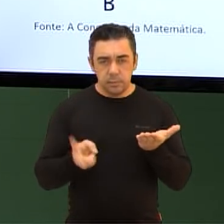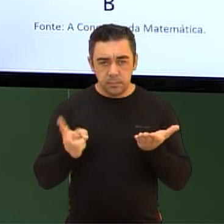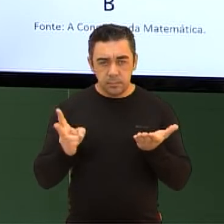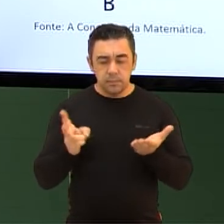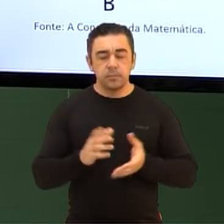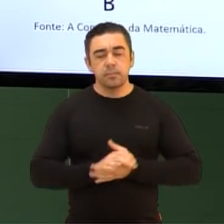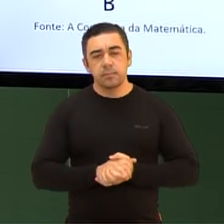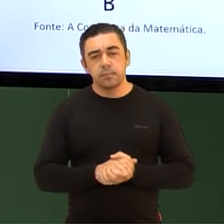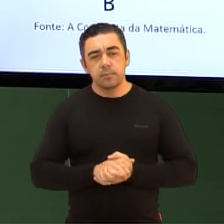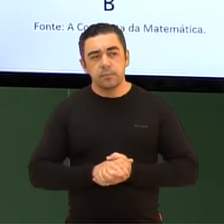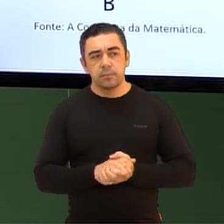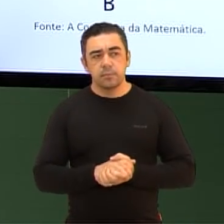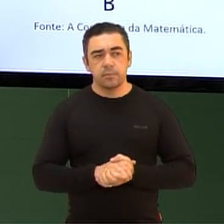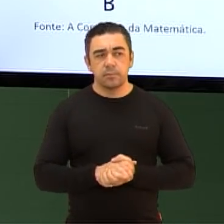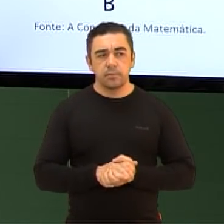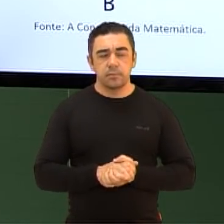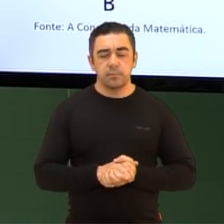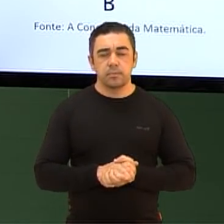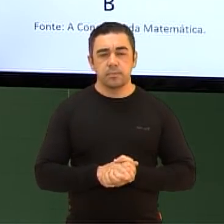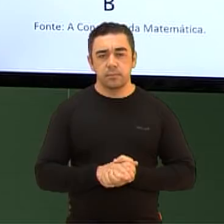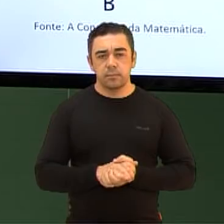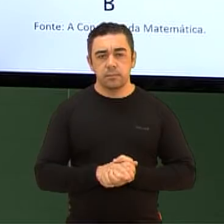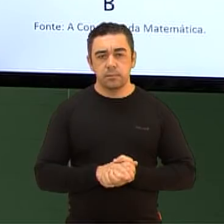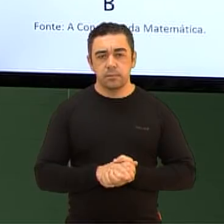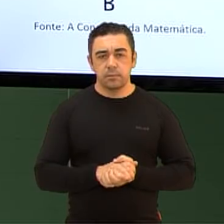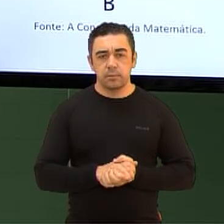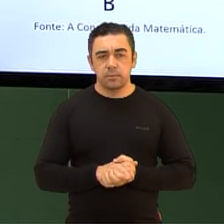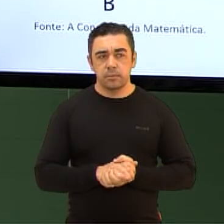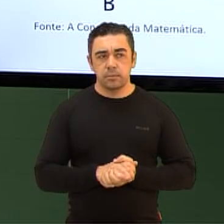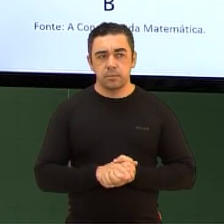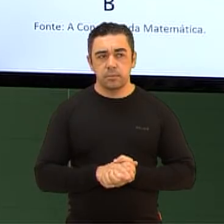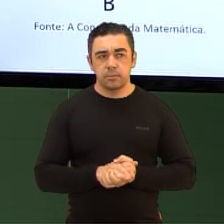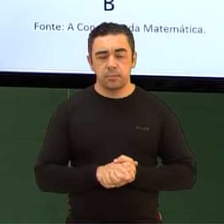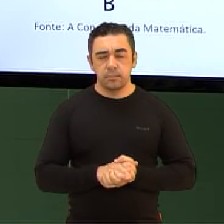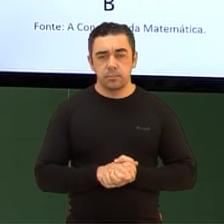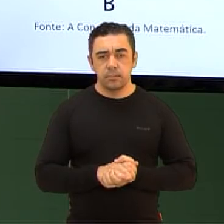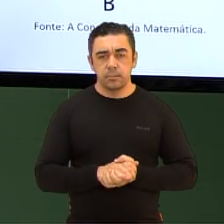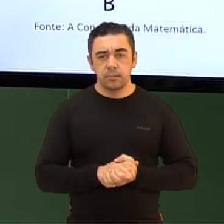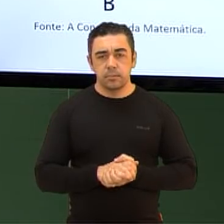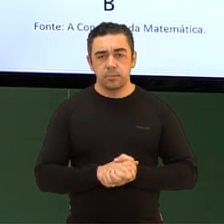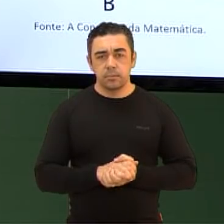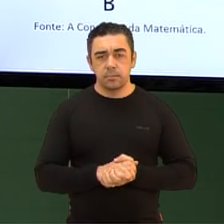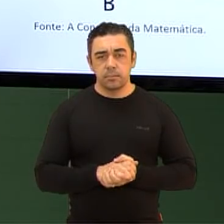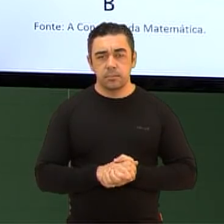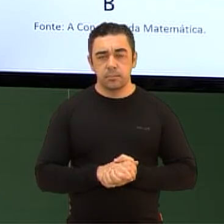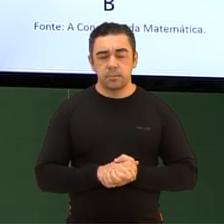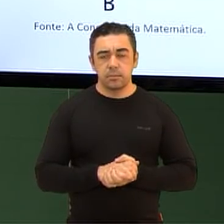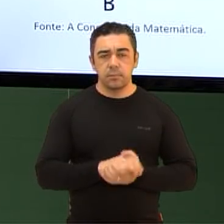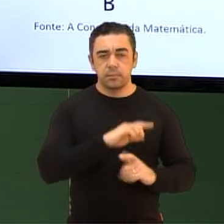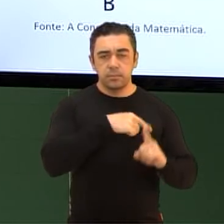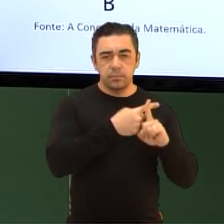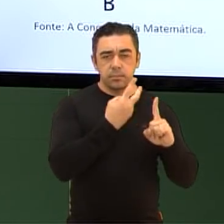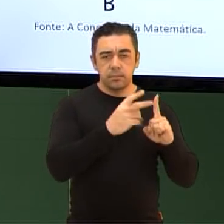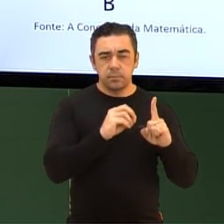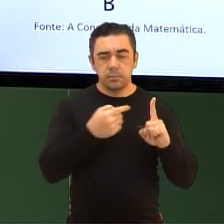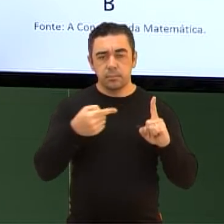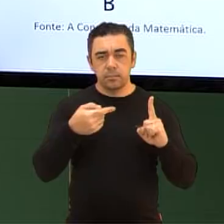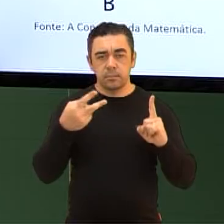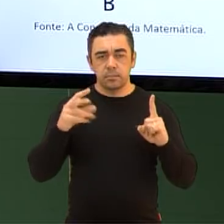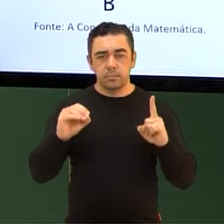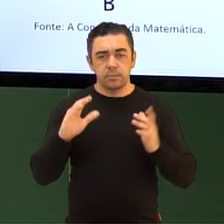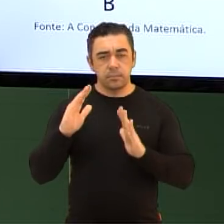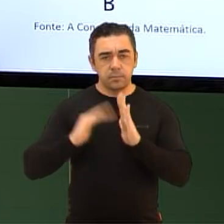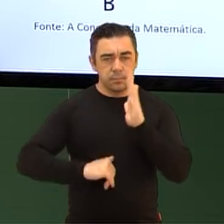em equilíbrio. Então, se eu coloquei 20 e tirei aqui, posso eliminar. O que